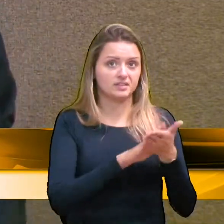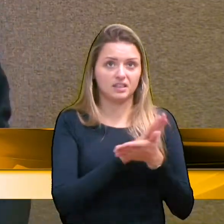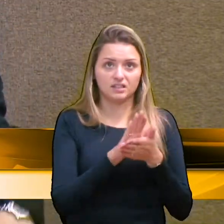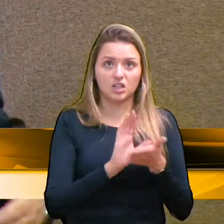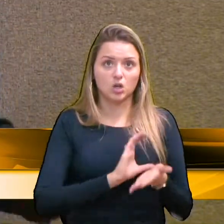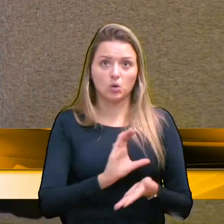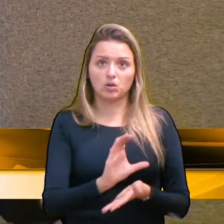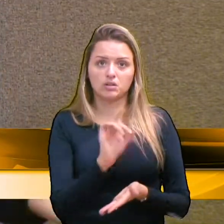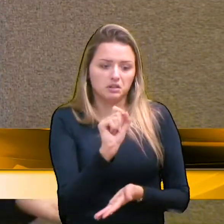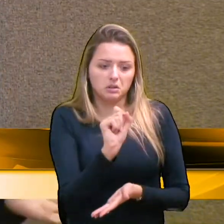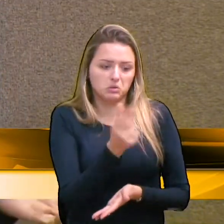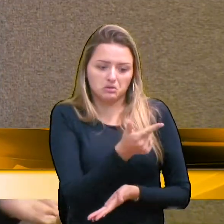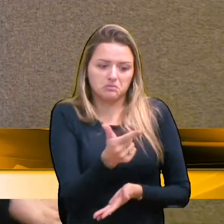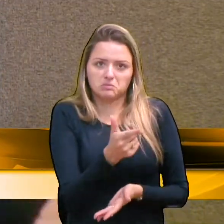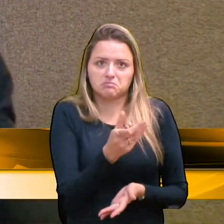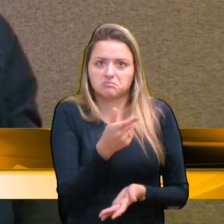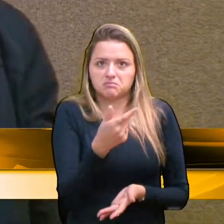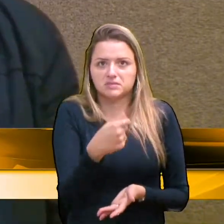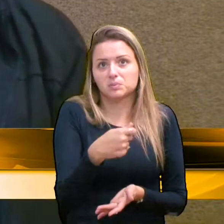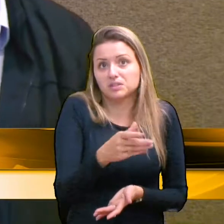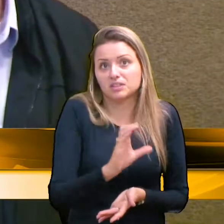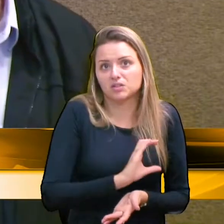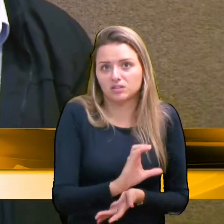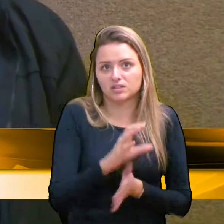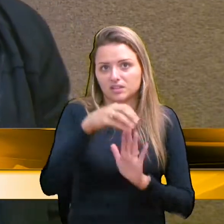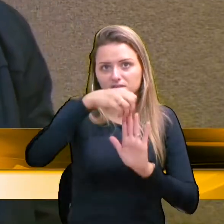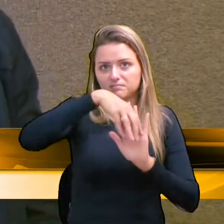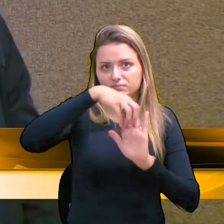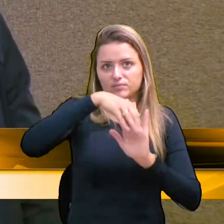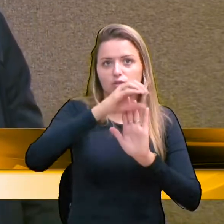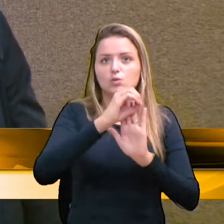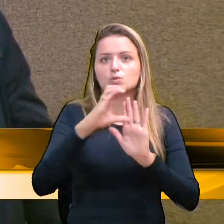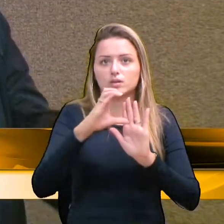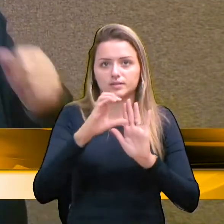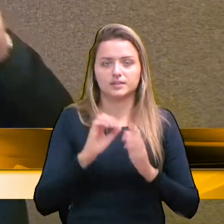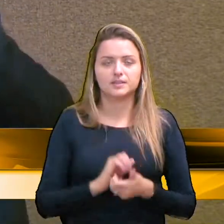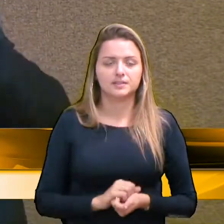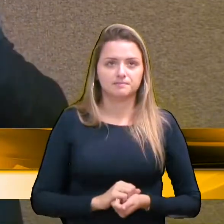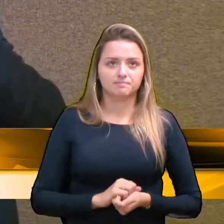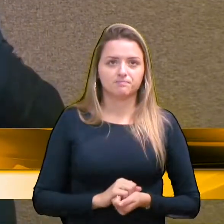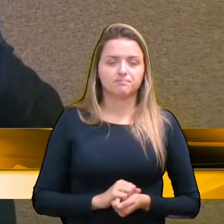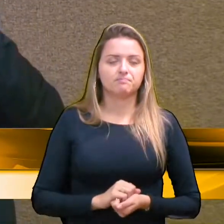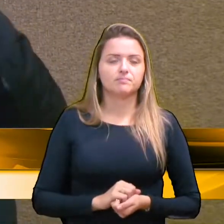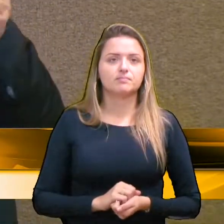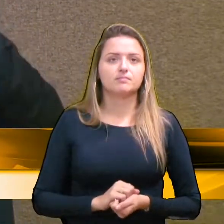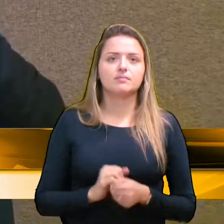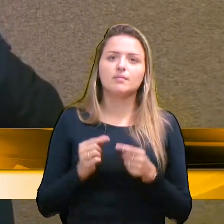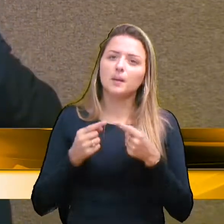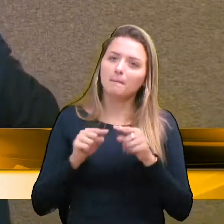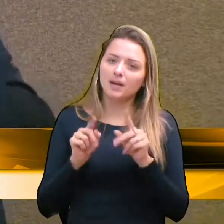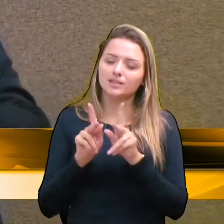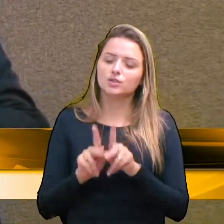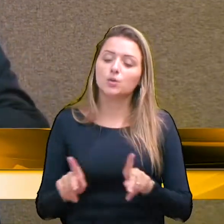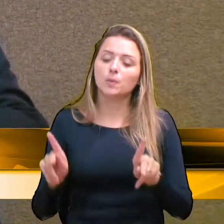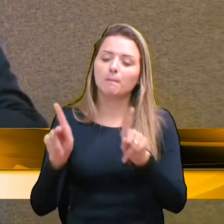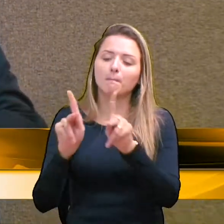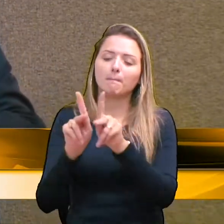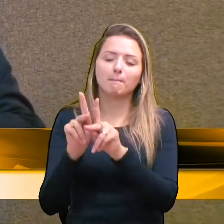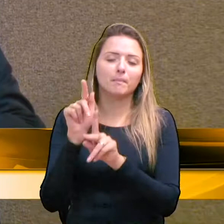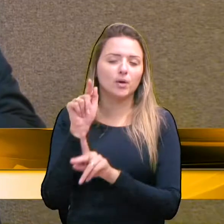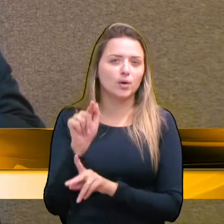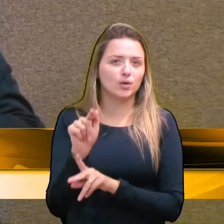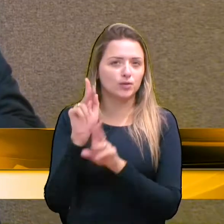o que não existe, né? Orçamento comunitário. Mas eu acho que o povo ali, vereadora Paula, estavam